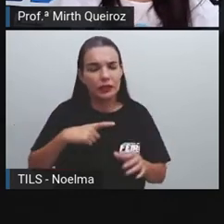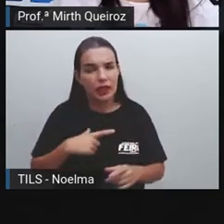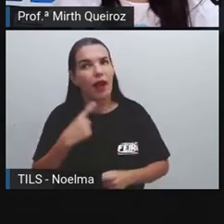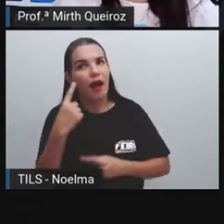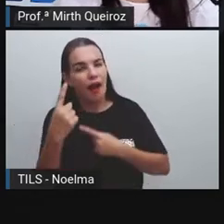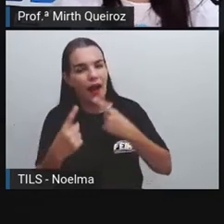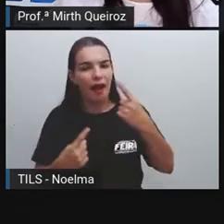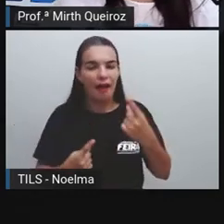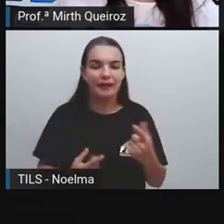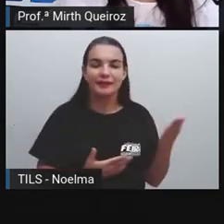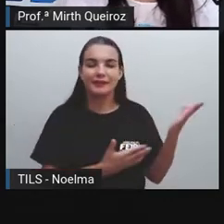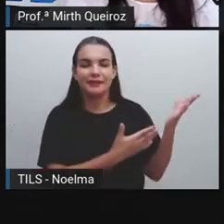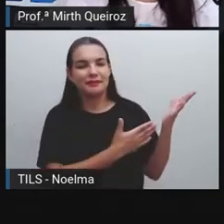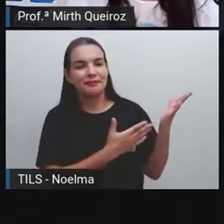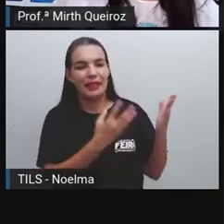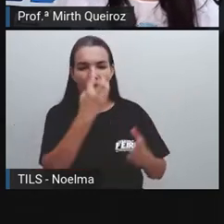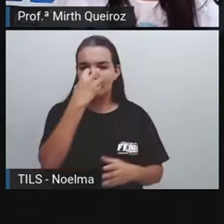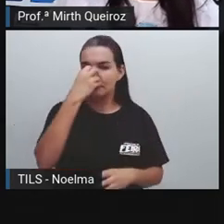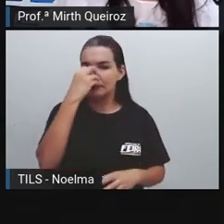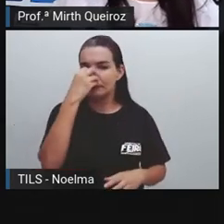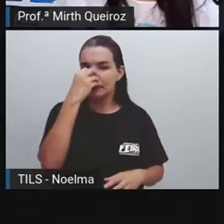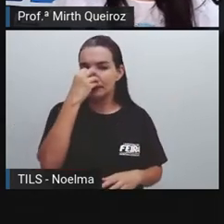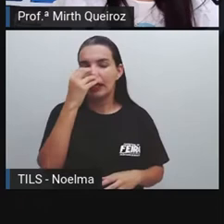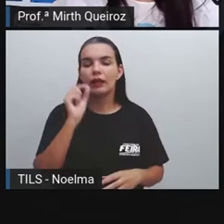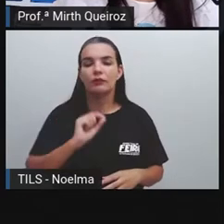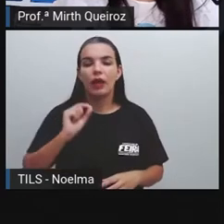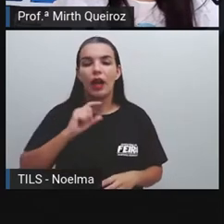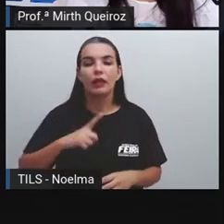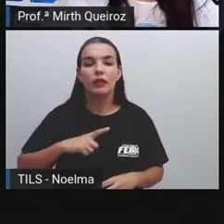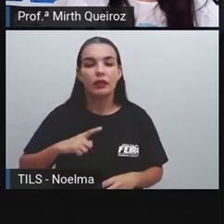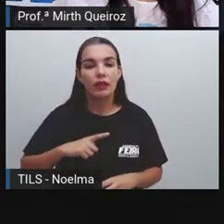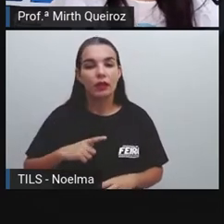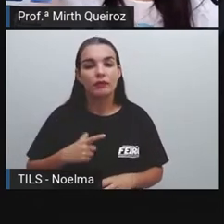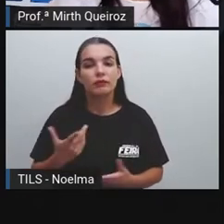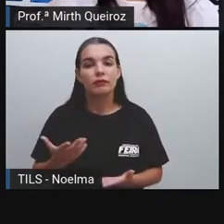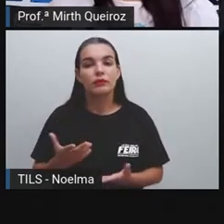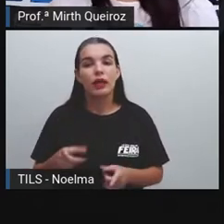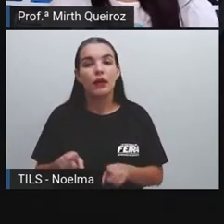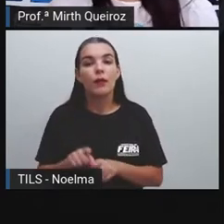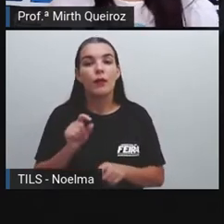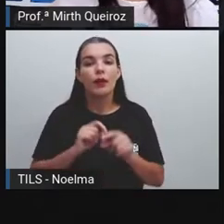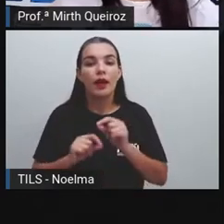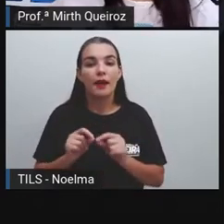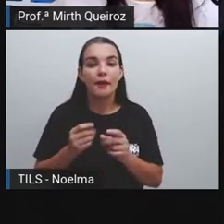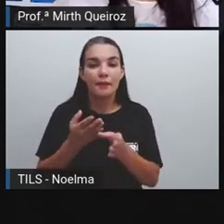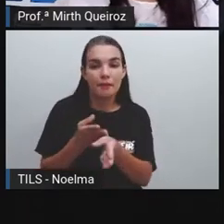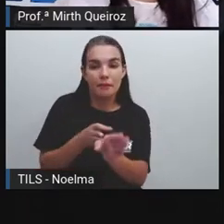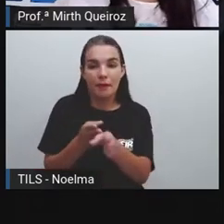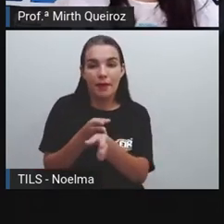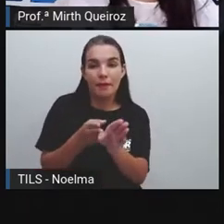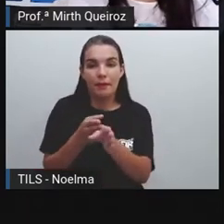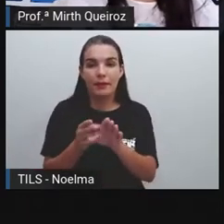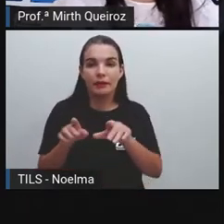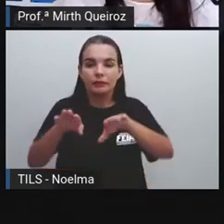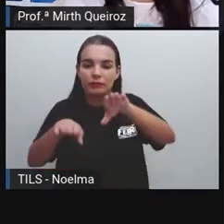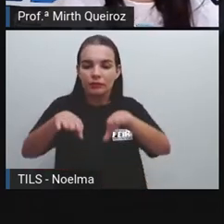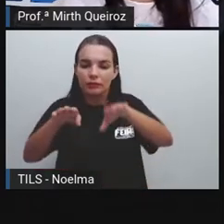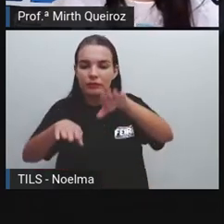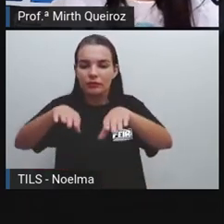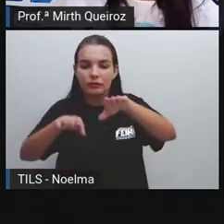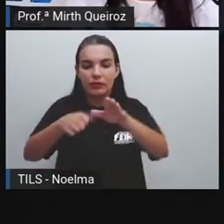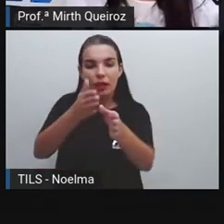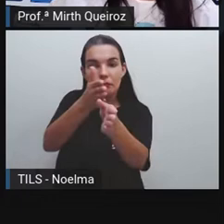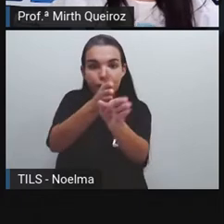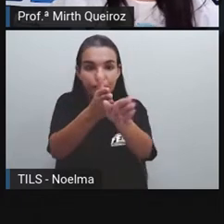de arte, né, circense, e elas retratavam acrobatas, contorcionistas e